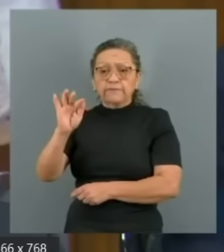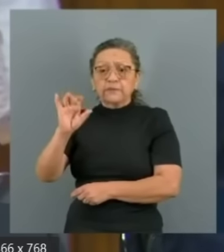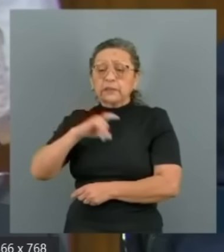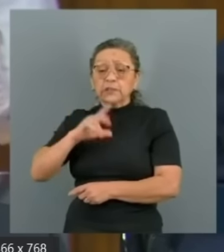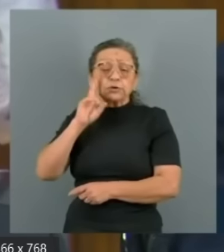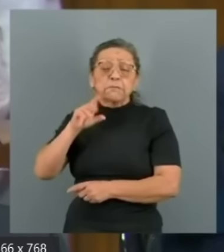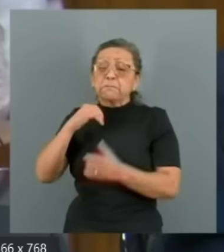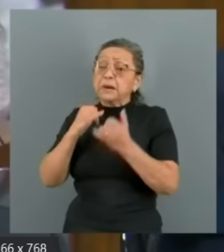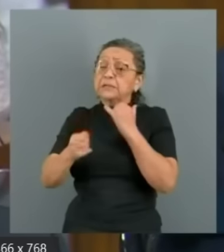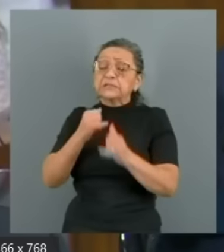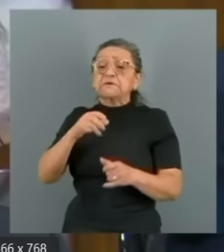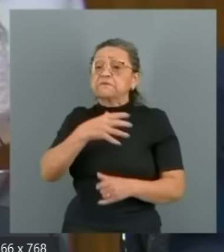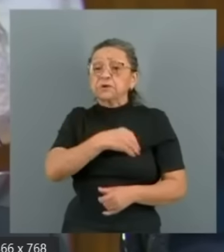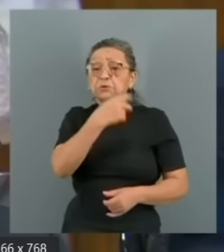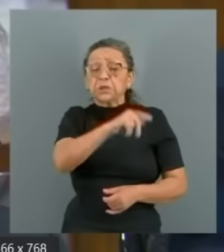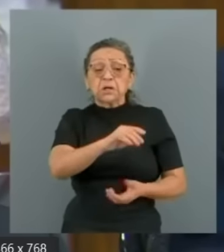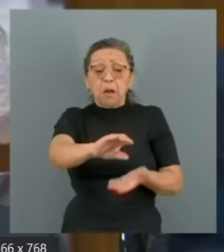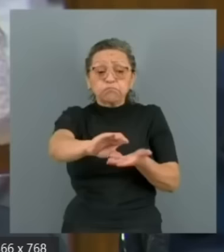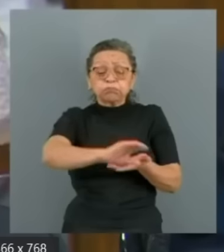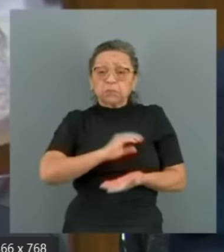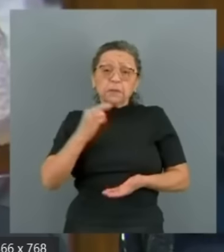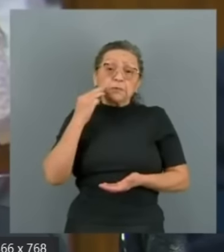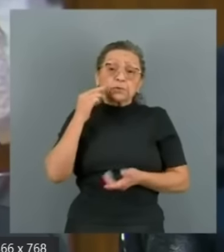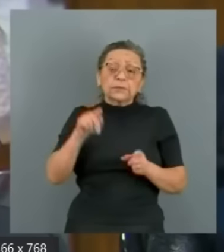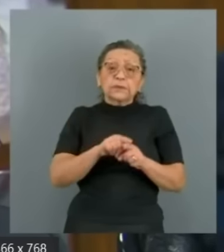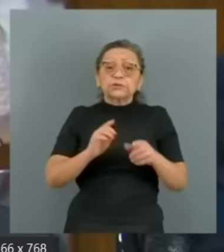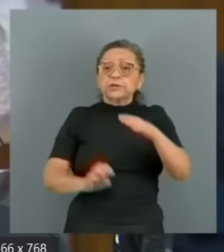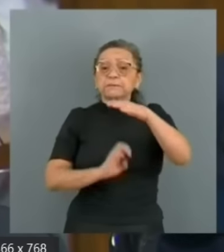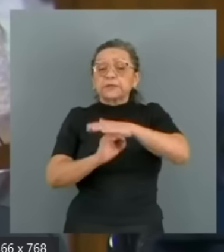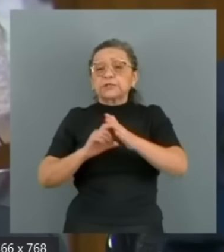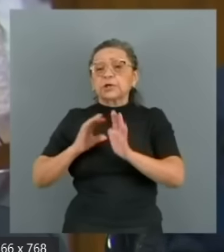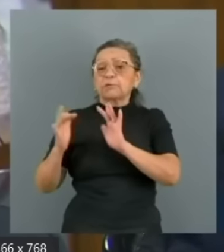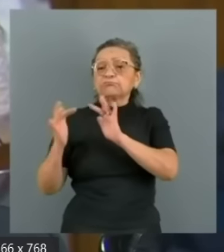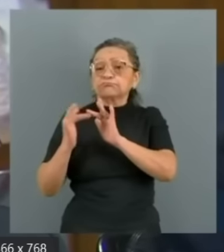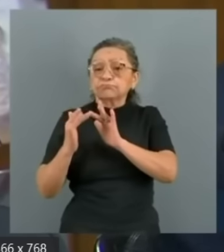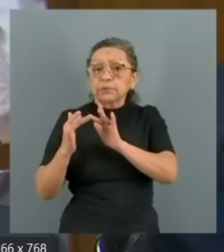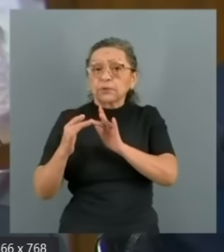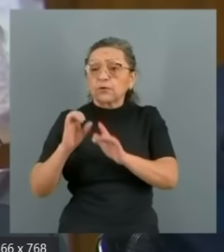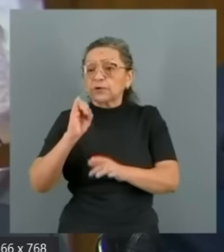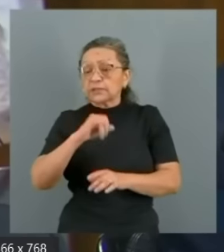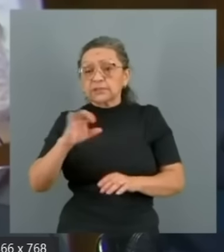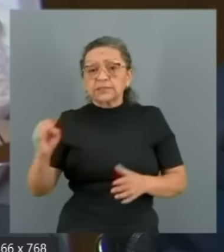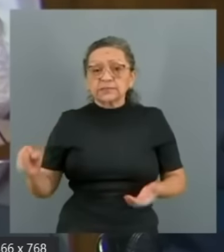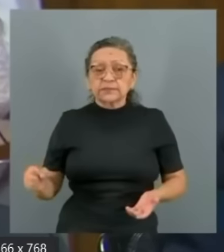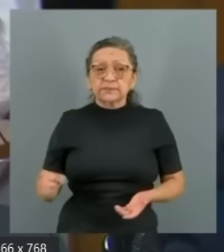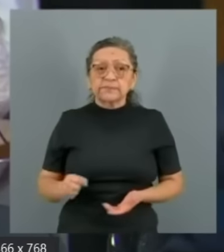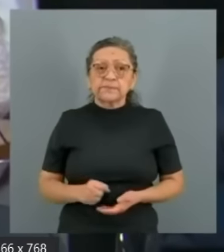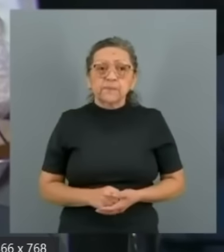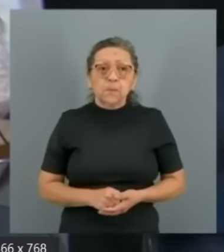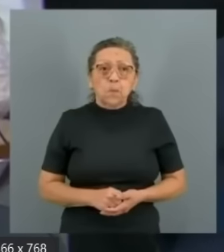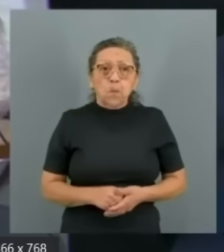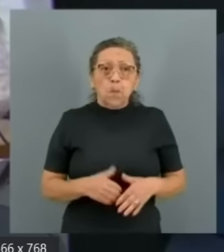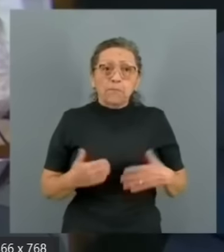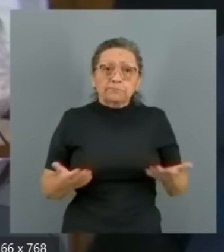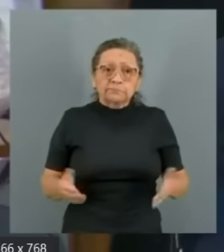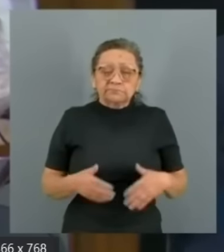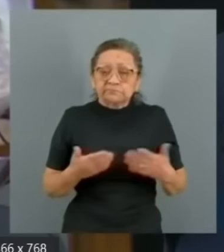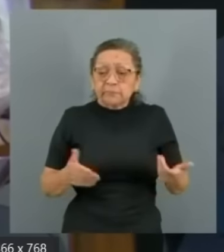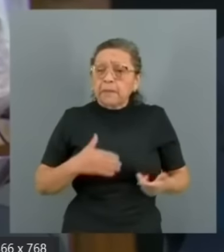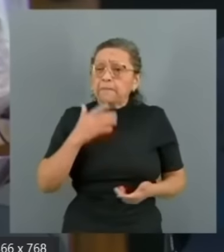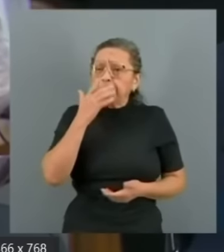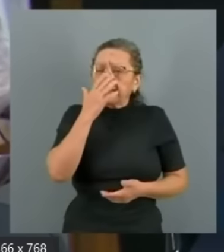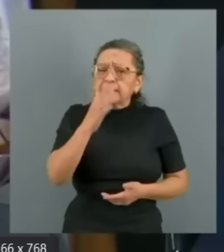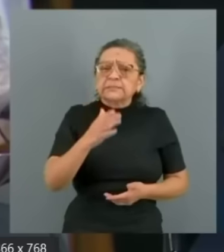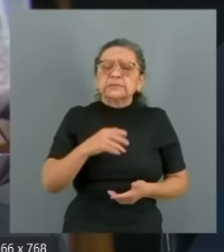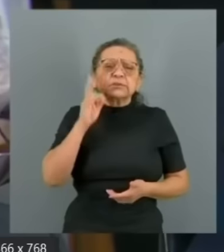dele recebeu milhões também de empresas que tinham vínculo com o INSS. E parece que a história